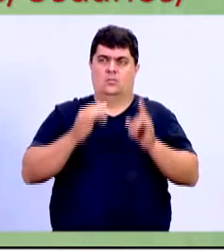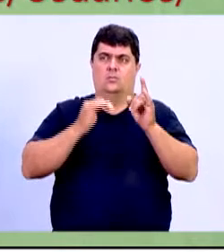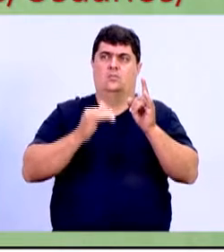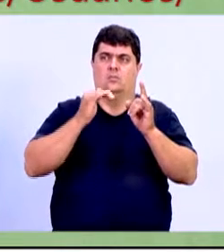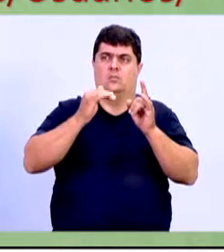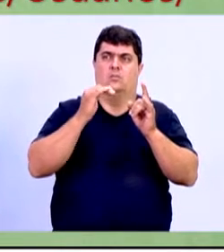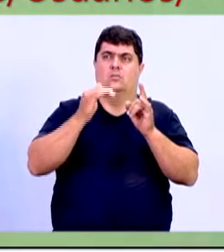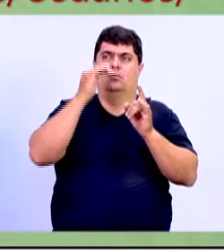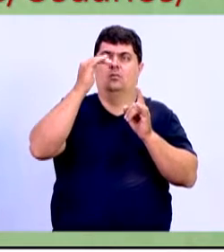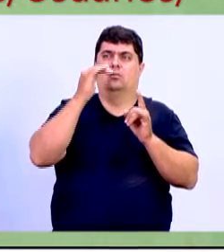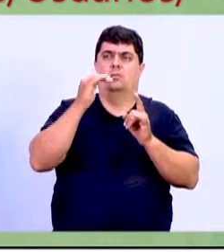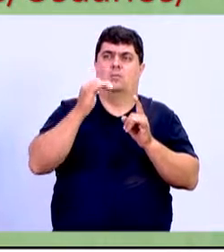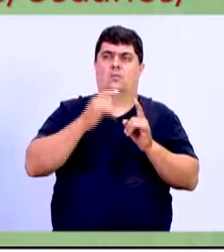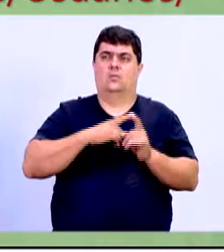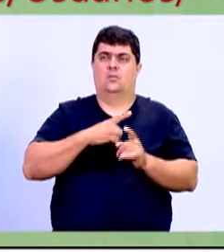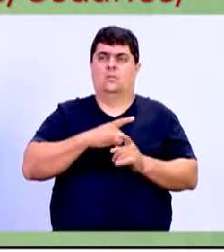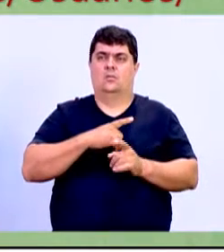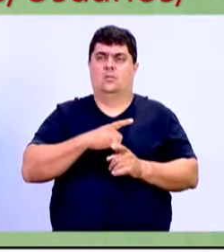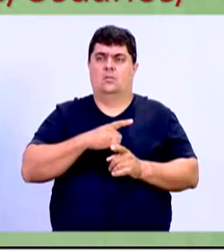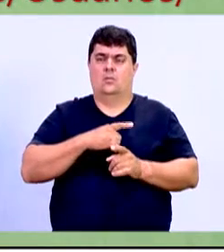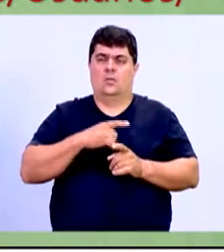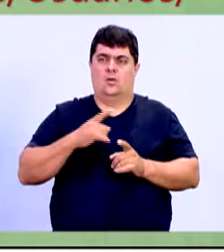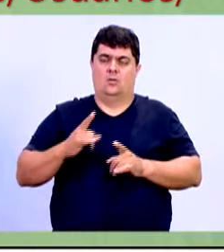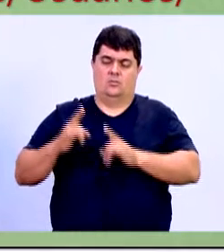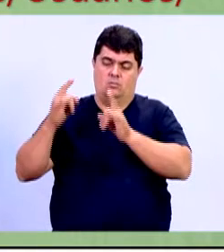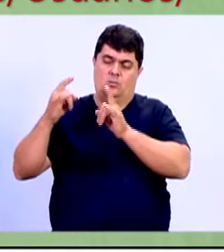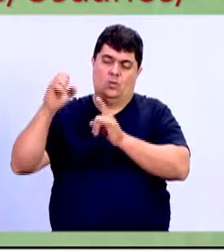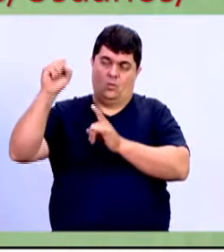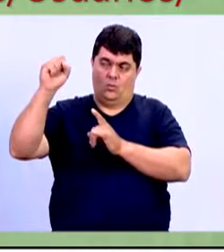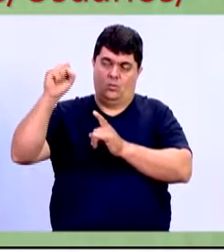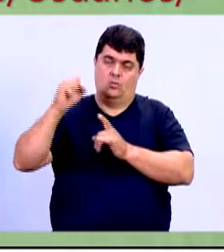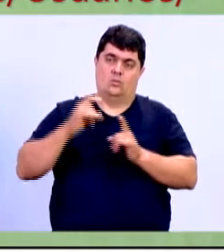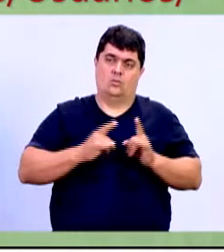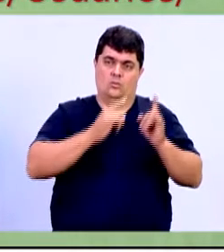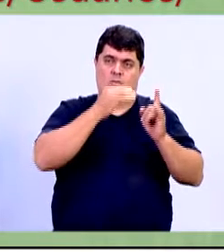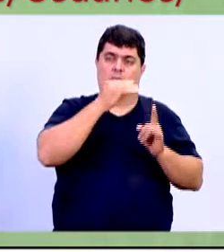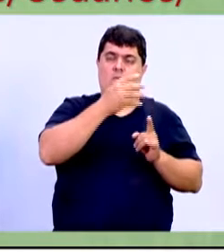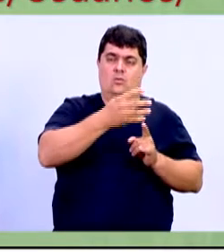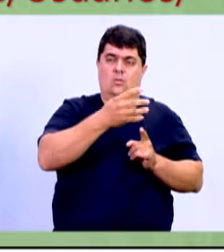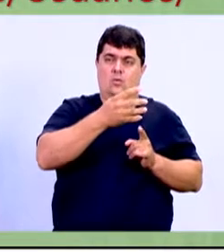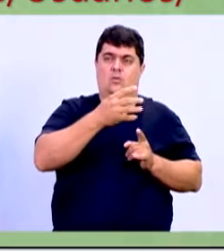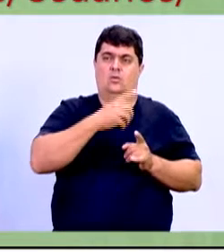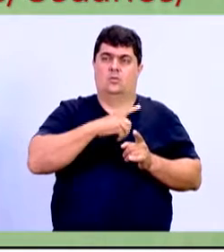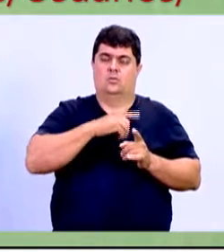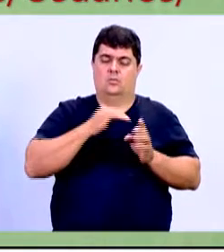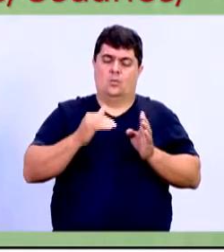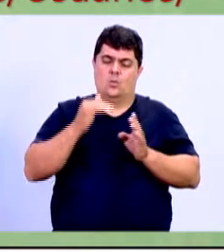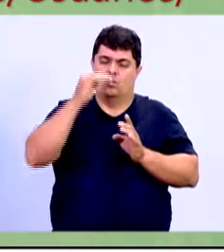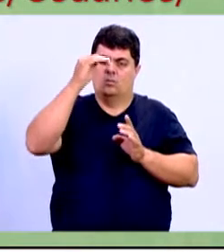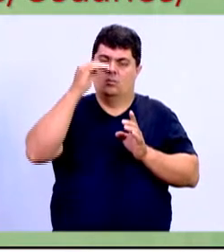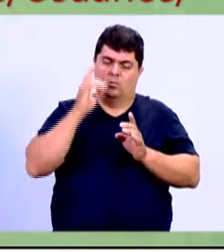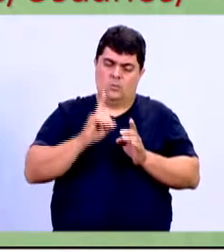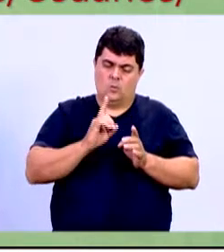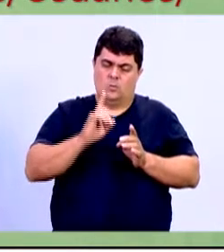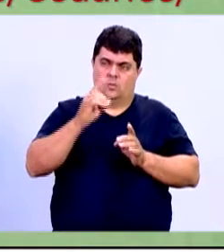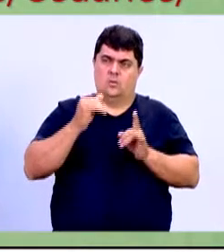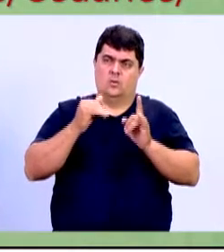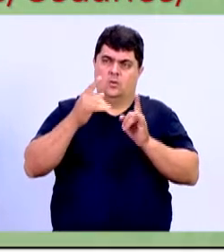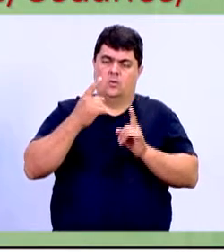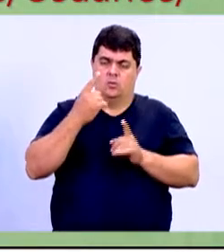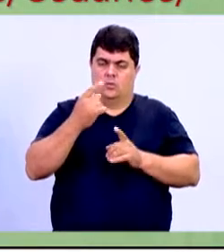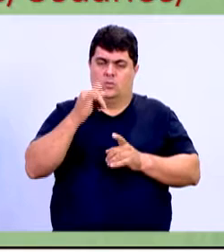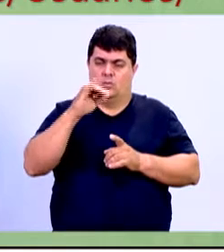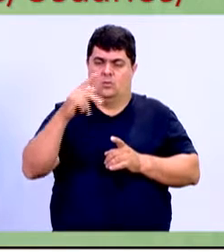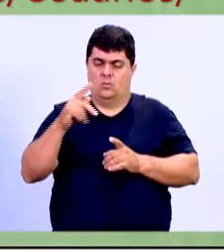aqui nós temos o prédio de 8 andares e aqui o prédio de 4 andares. Cada andar destes aqui tem uma faixa de